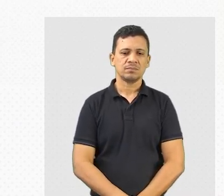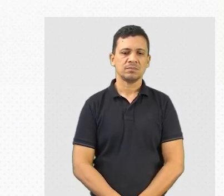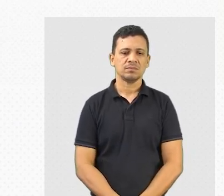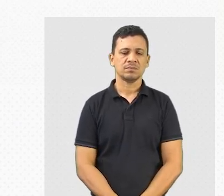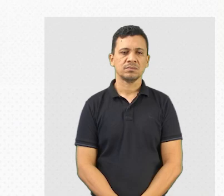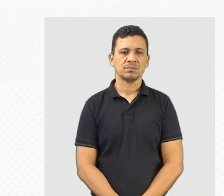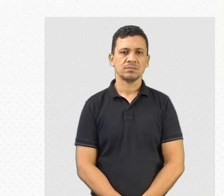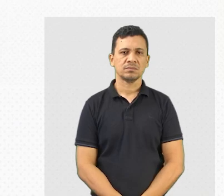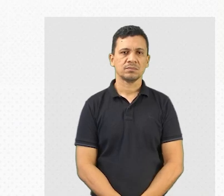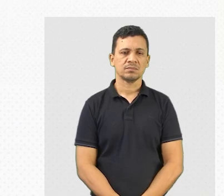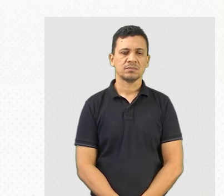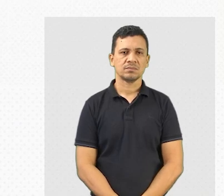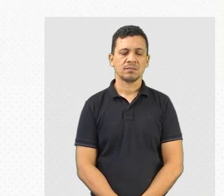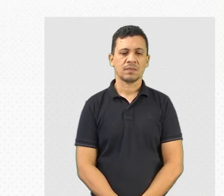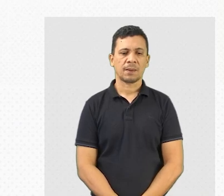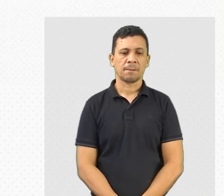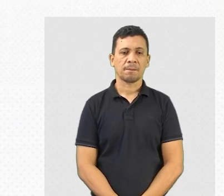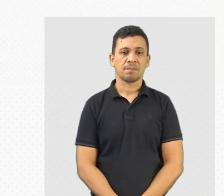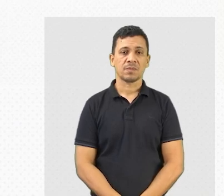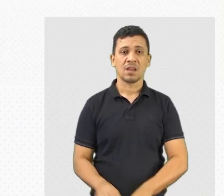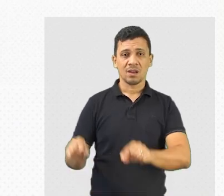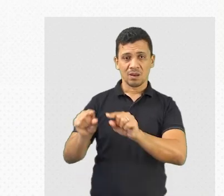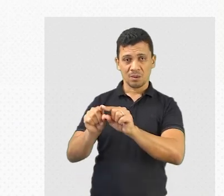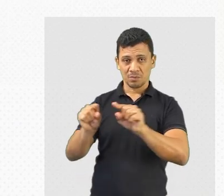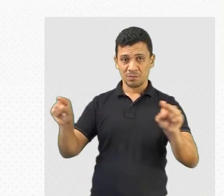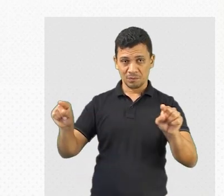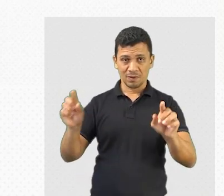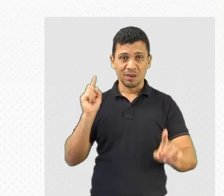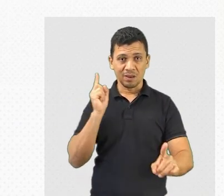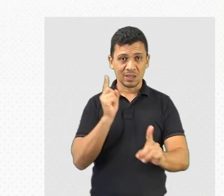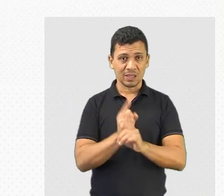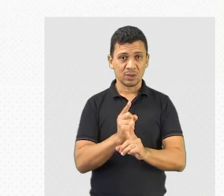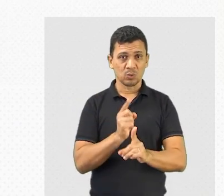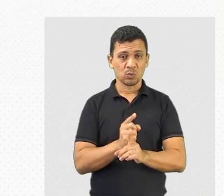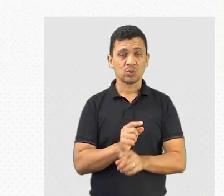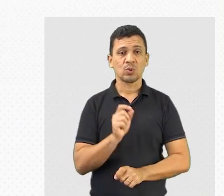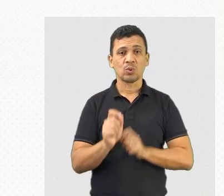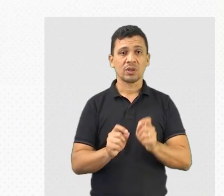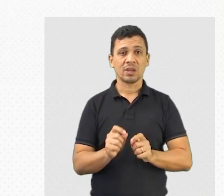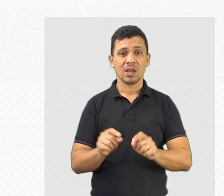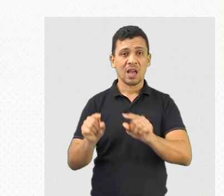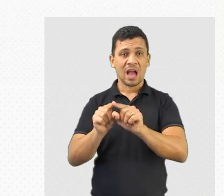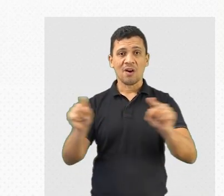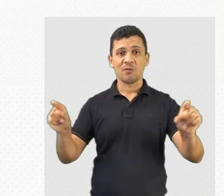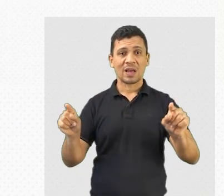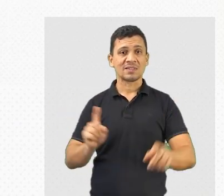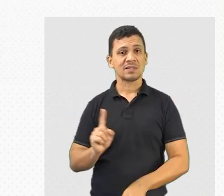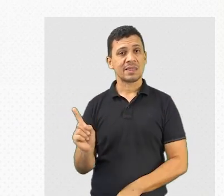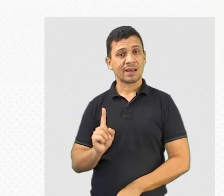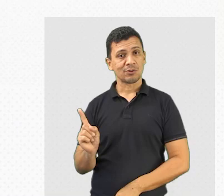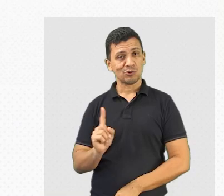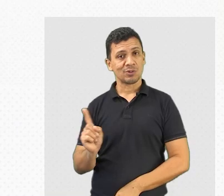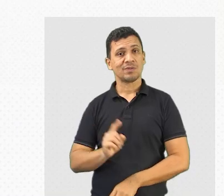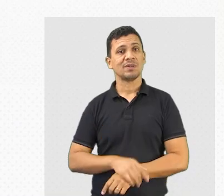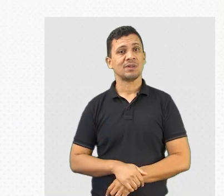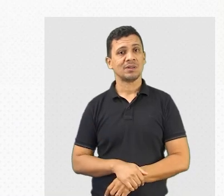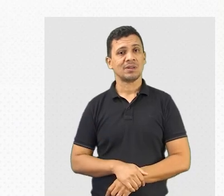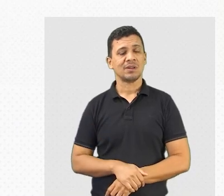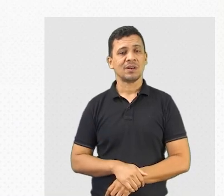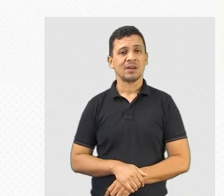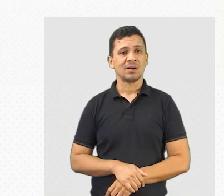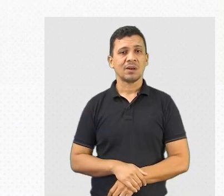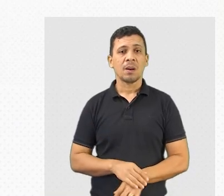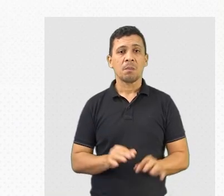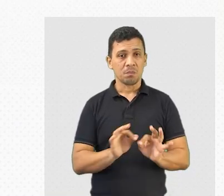songs. Então, no primeiro fragmento a gente encontra a sentença negativa. Lembra que eu falei do simple present,